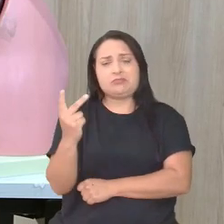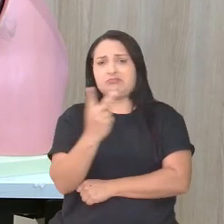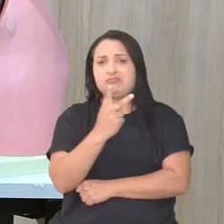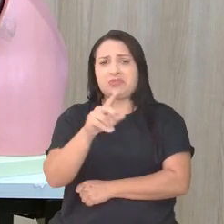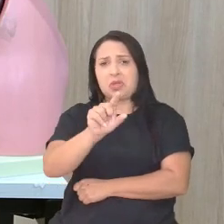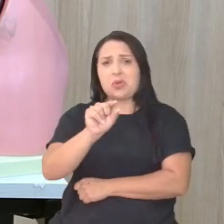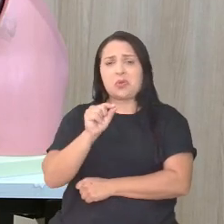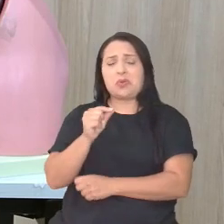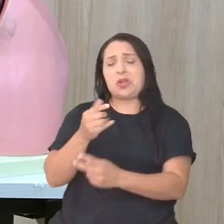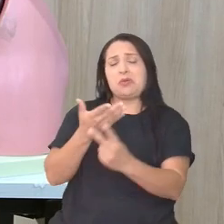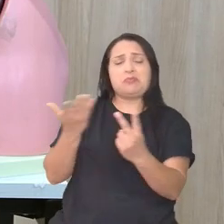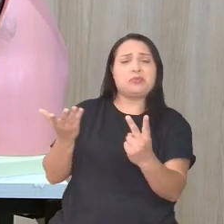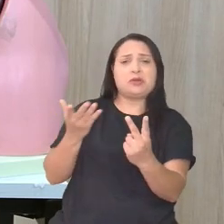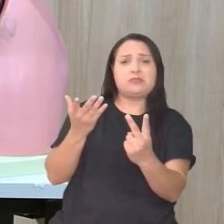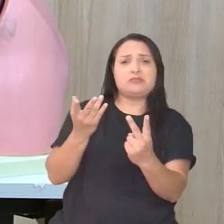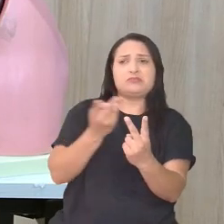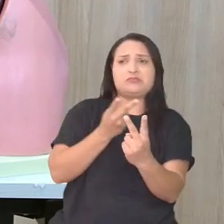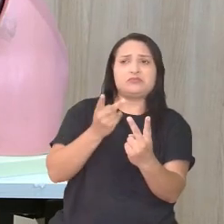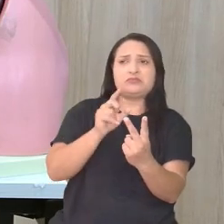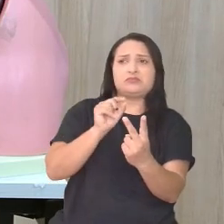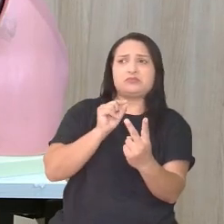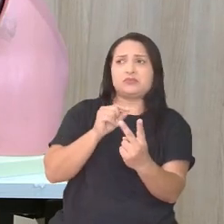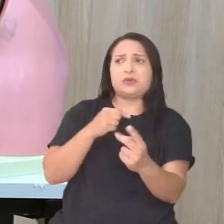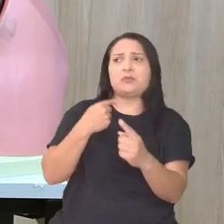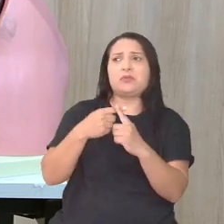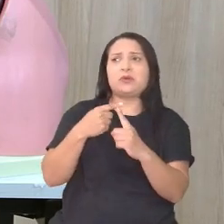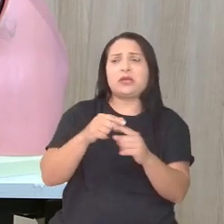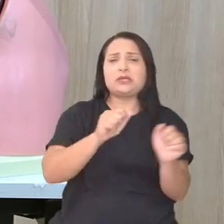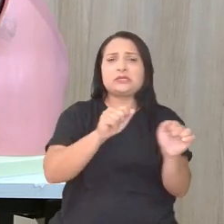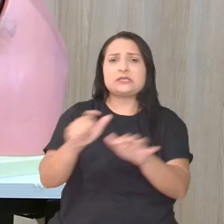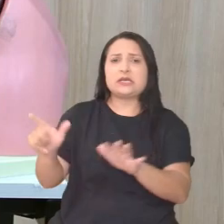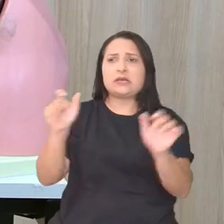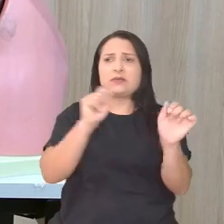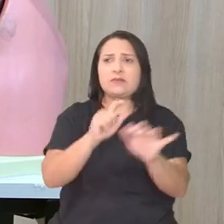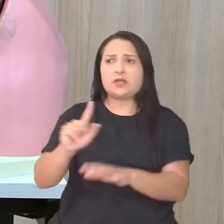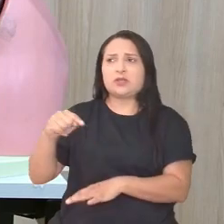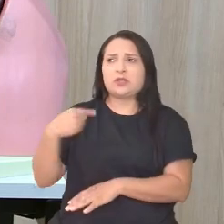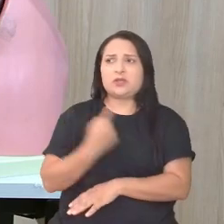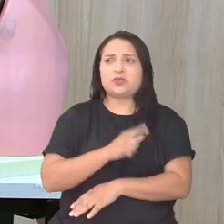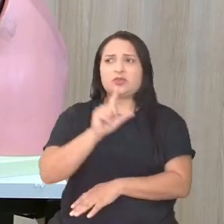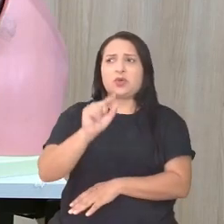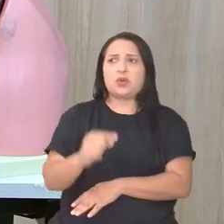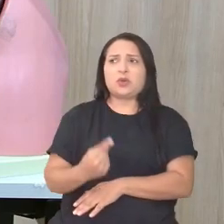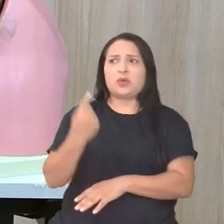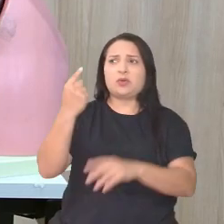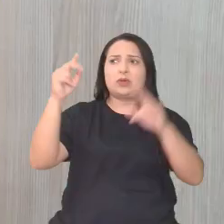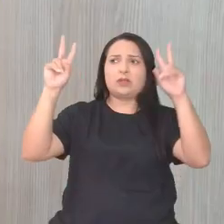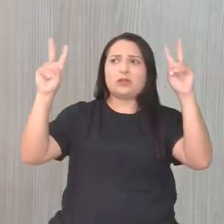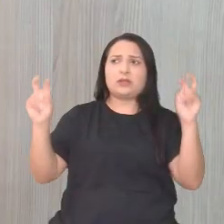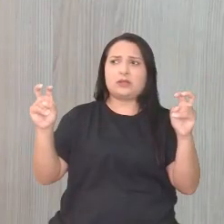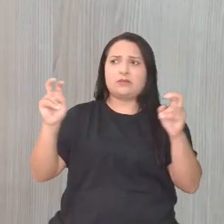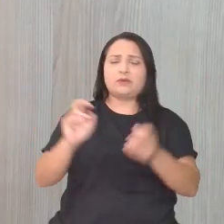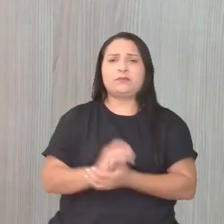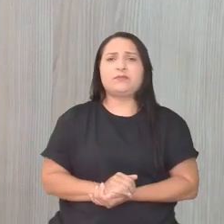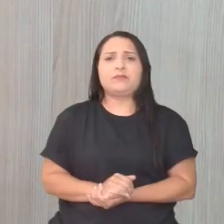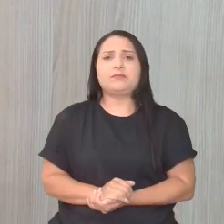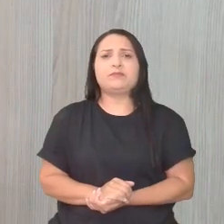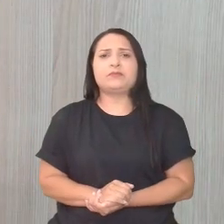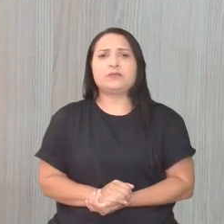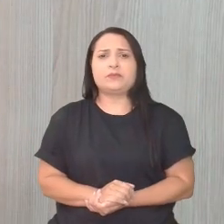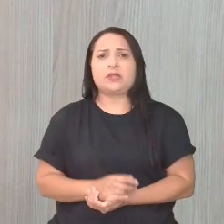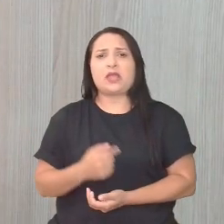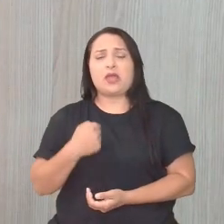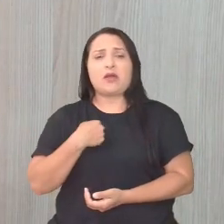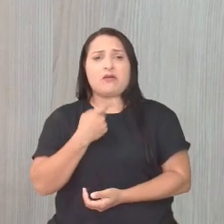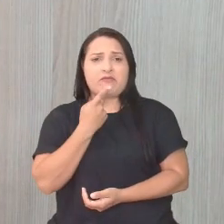com deficiência intelectual. Porque a cada semana a gente elege um tema. Não é isso, Cláudia? Porque eu vou falar um pouquinho sobre o combate